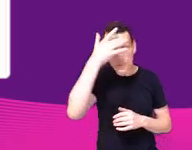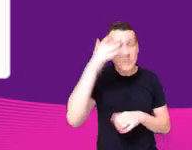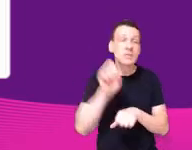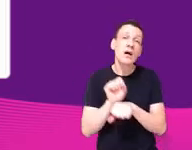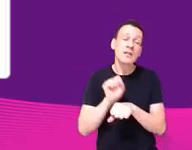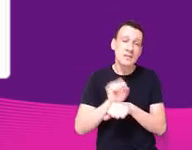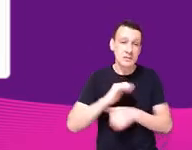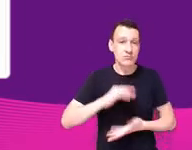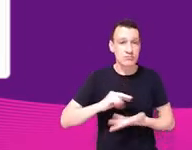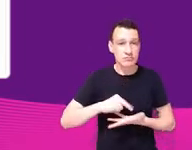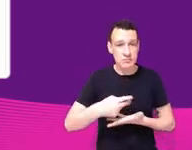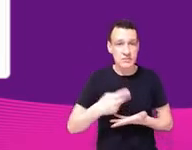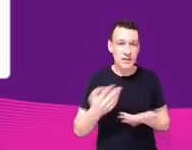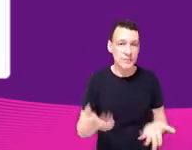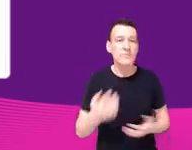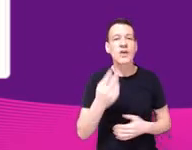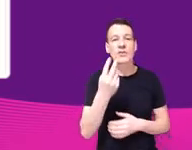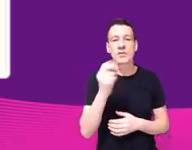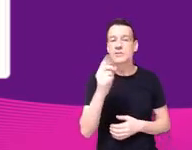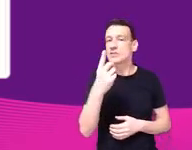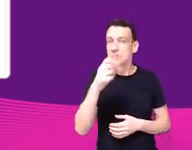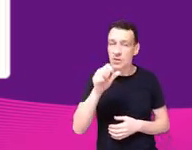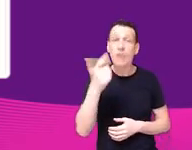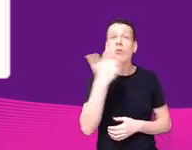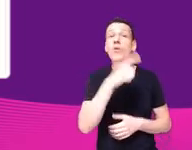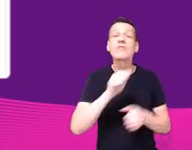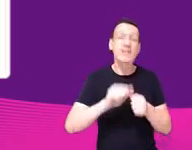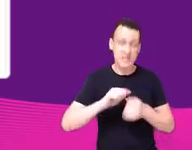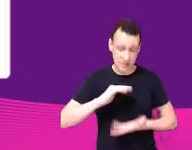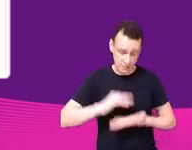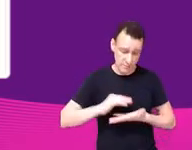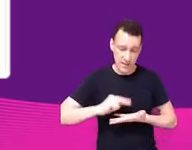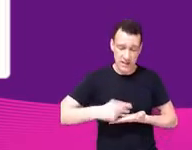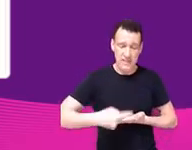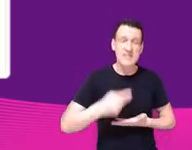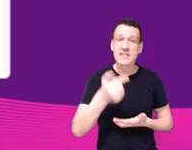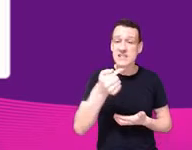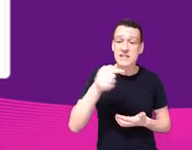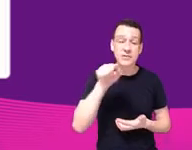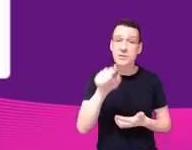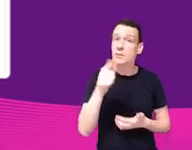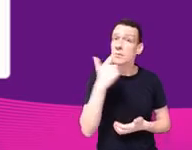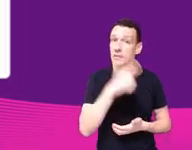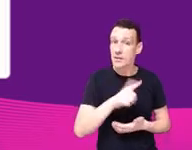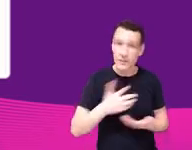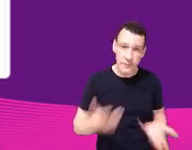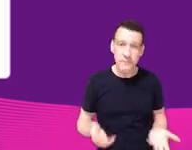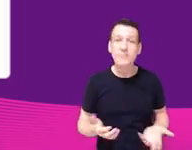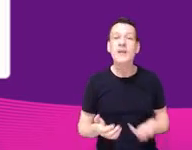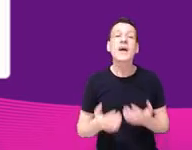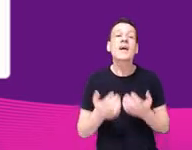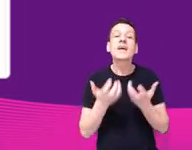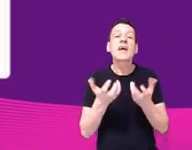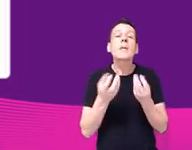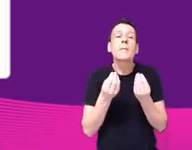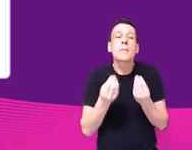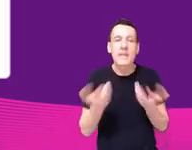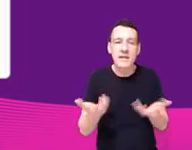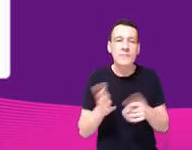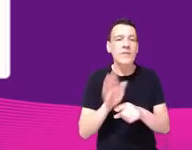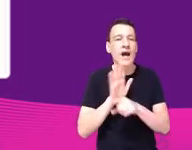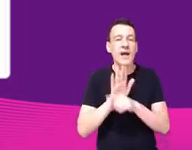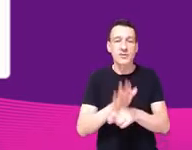2019, em torno de 7 mil transplantes. Os objetivos do Eurotransplante são de assegurar o uso otimizado dos